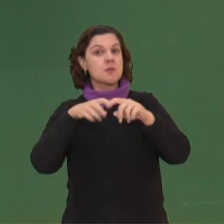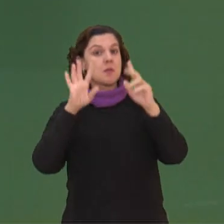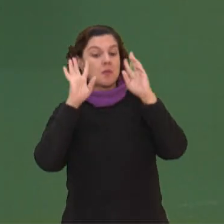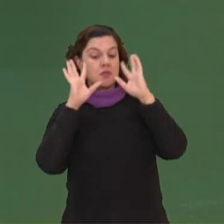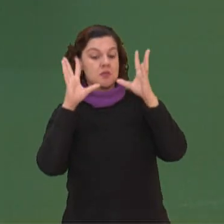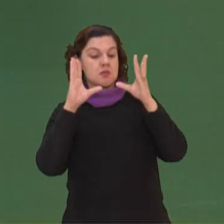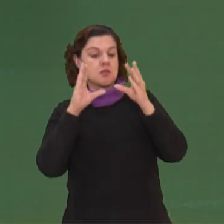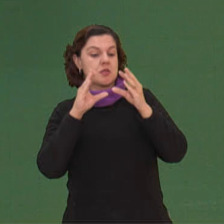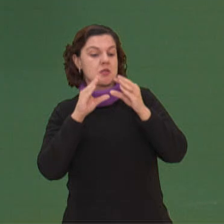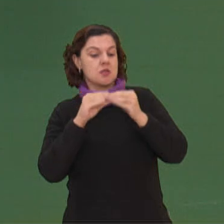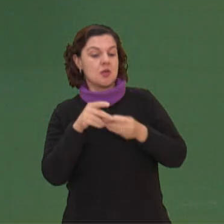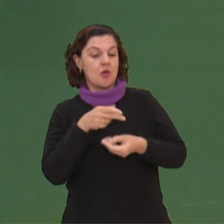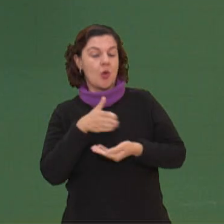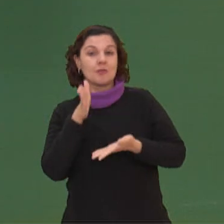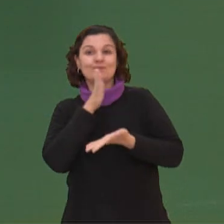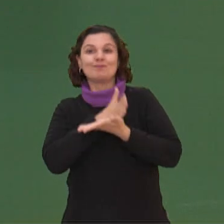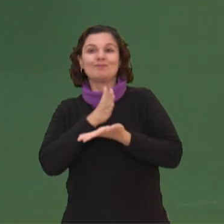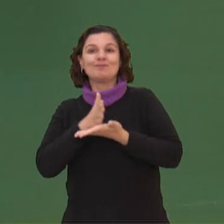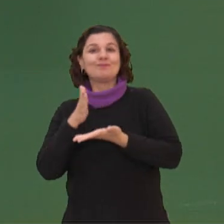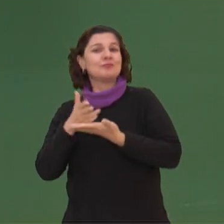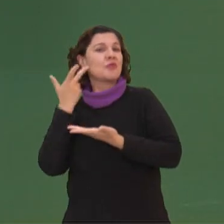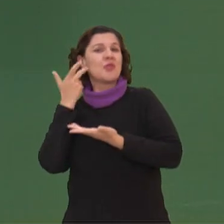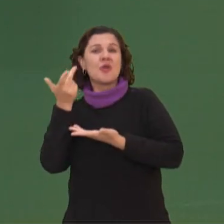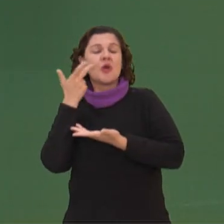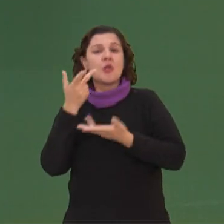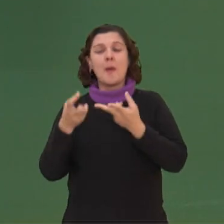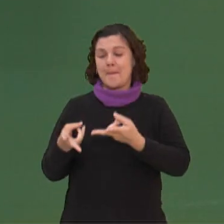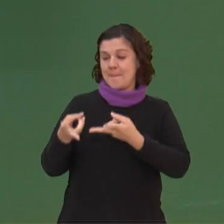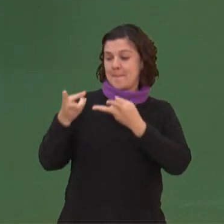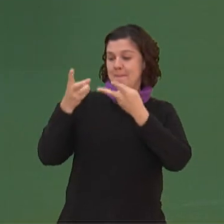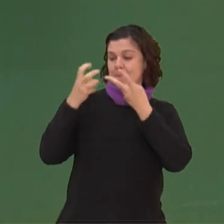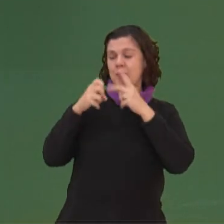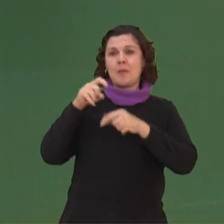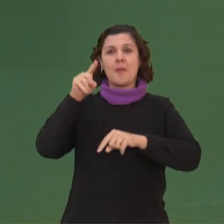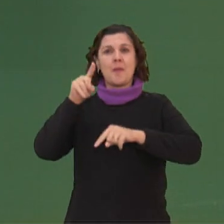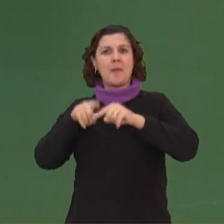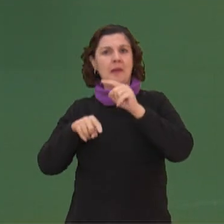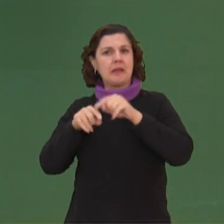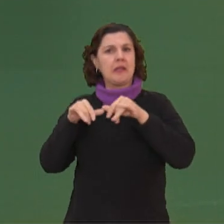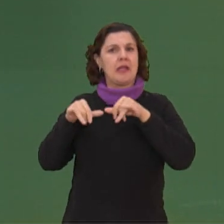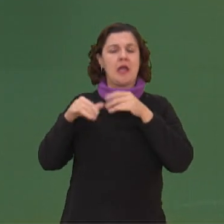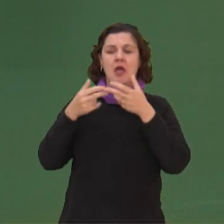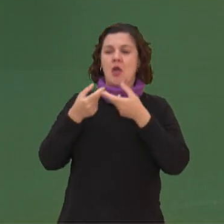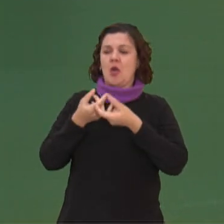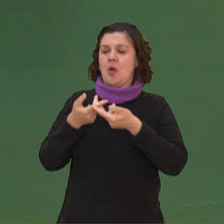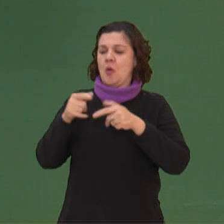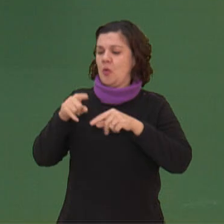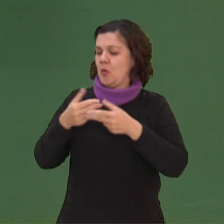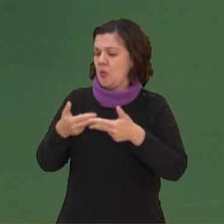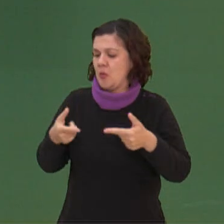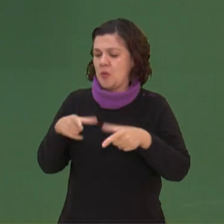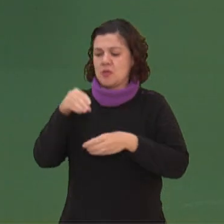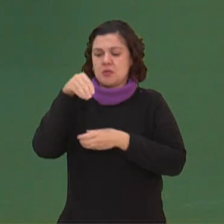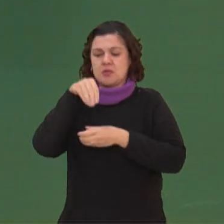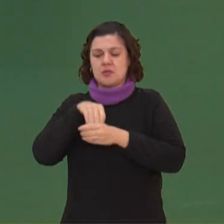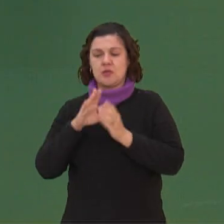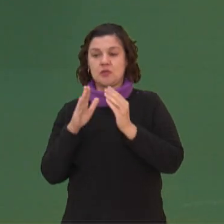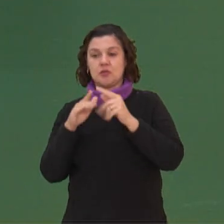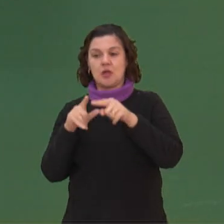entendido como algo do nosso dia a dia. Você, ao olhar as mercadorias que você tem em casa, isso tem que